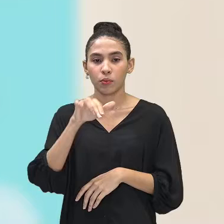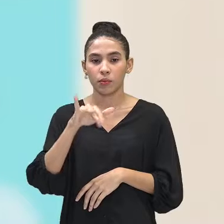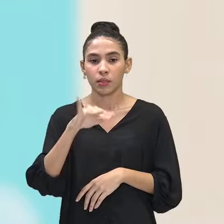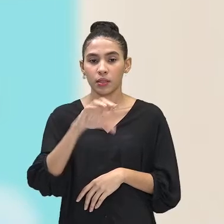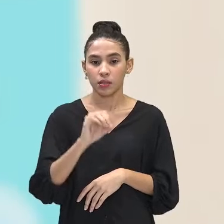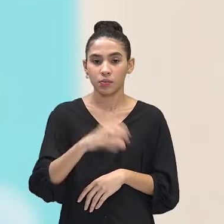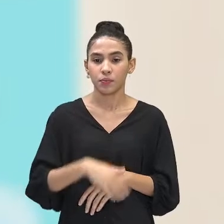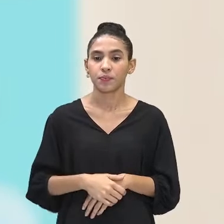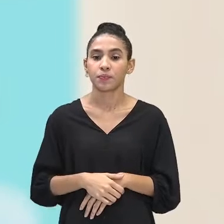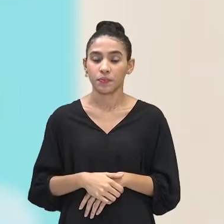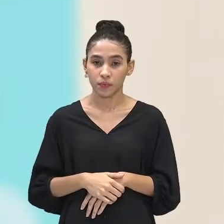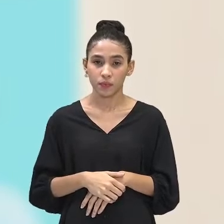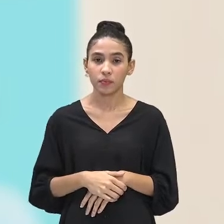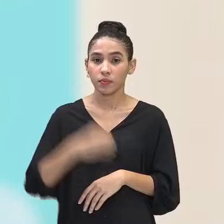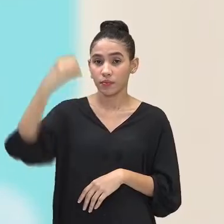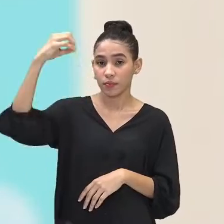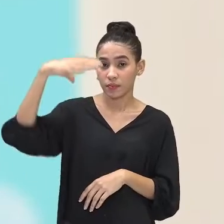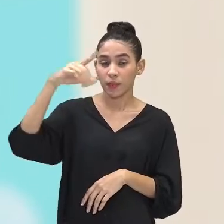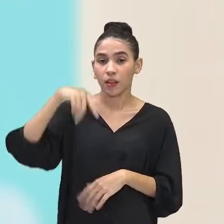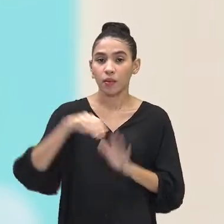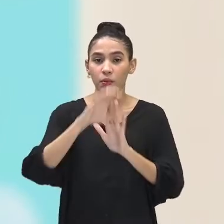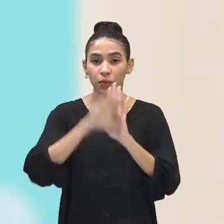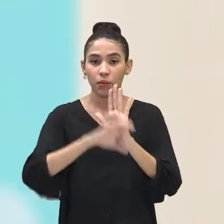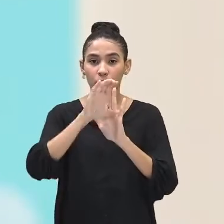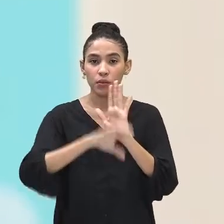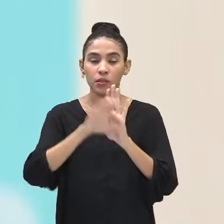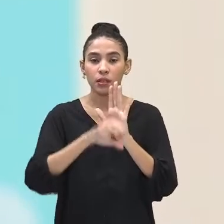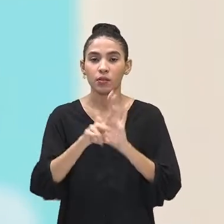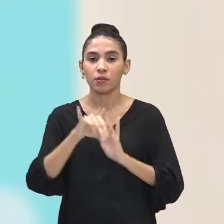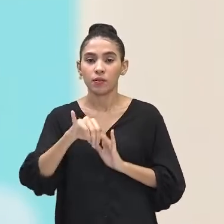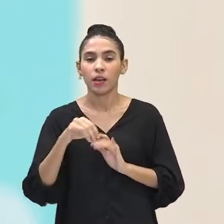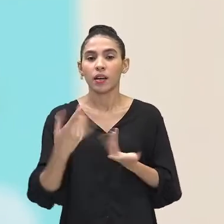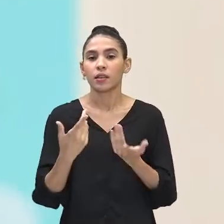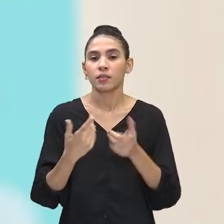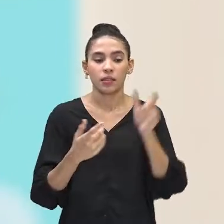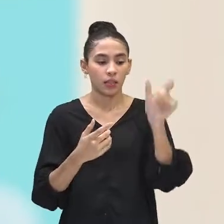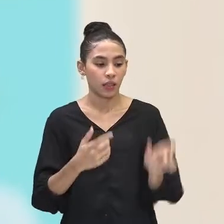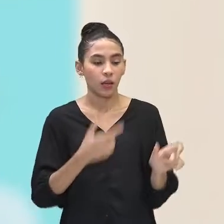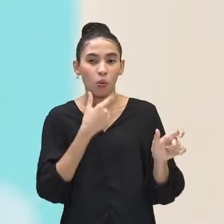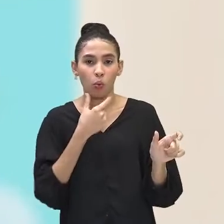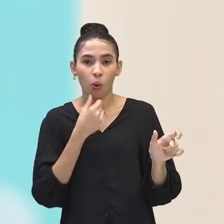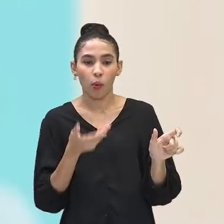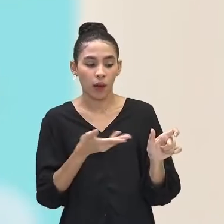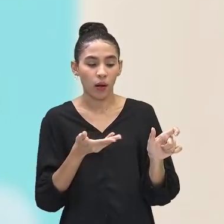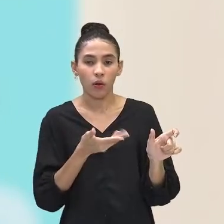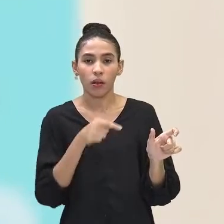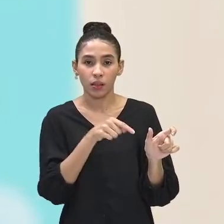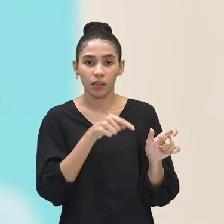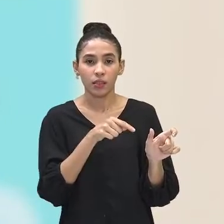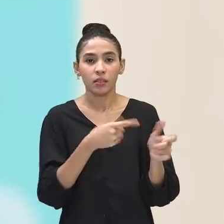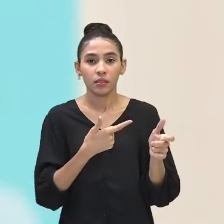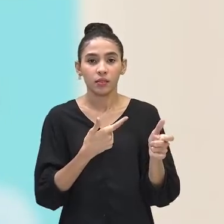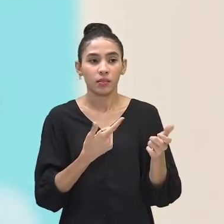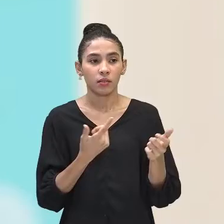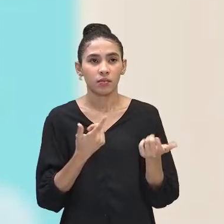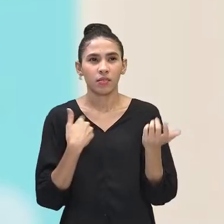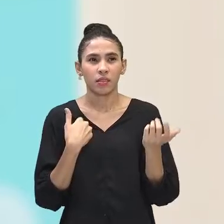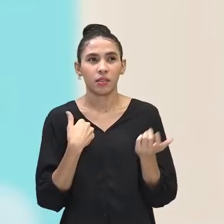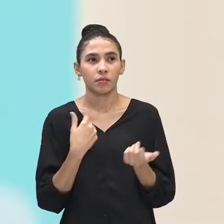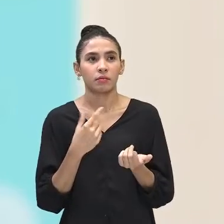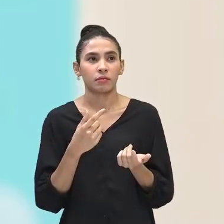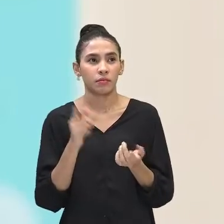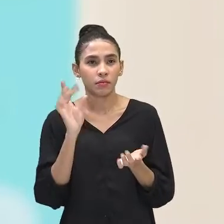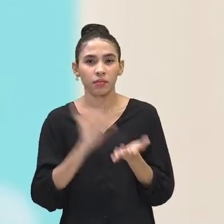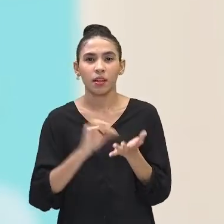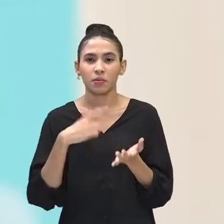O iluminismo é um conceito que vai fazer com que o homem, a partir de agora, diga assim, nossa, eu tenho razão,